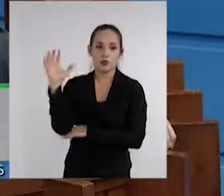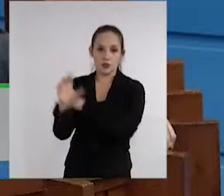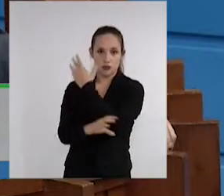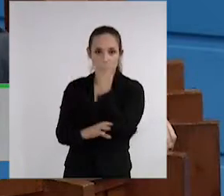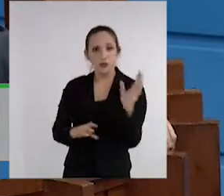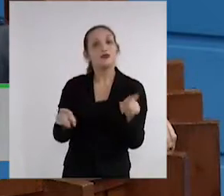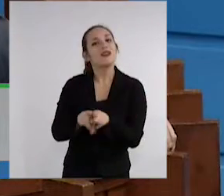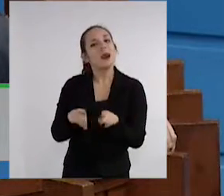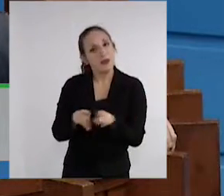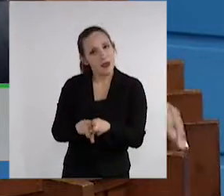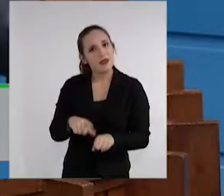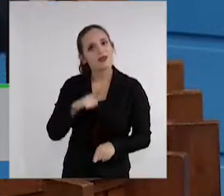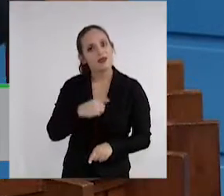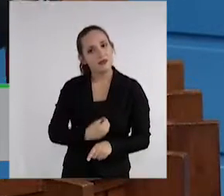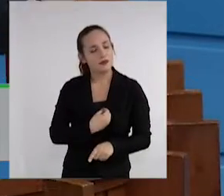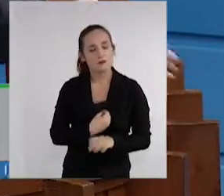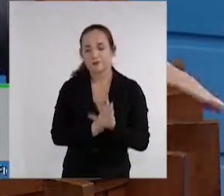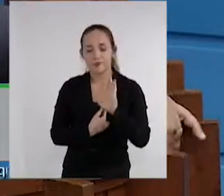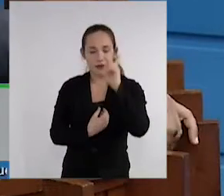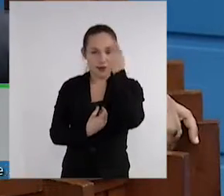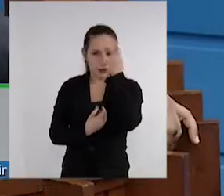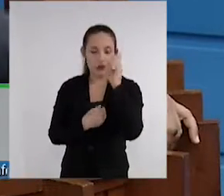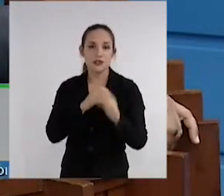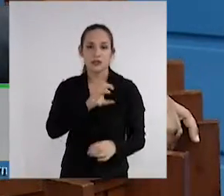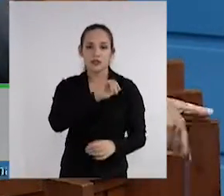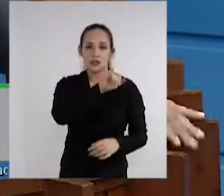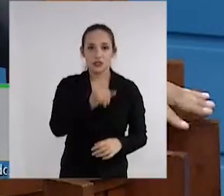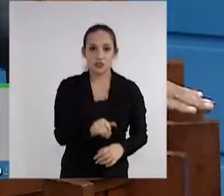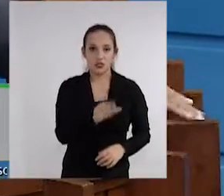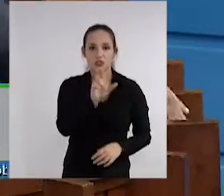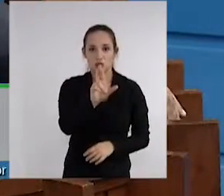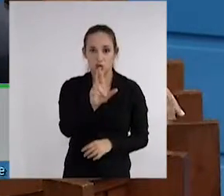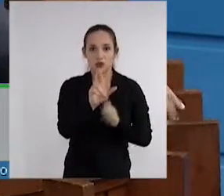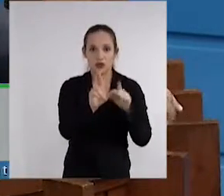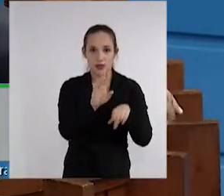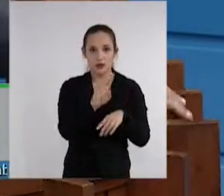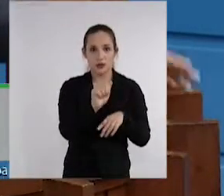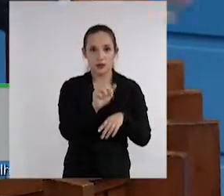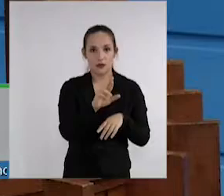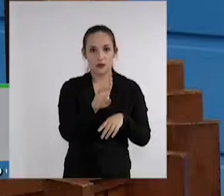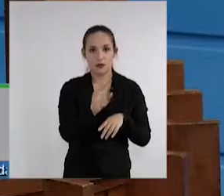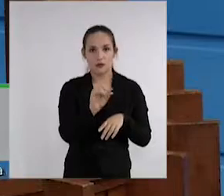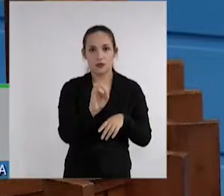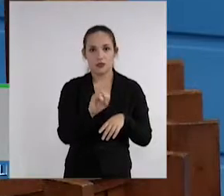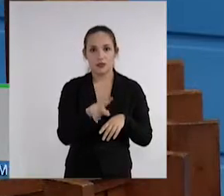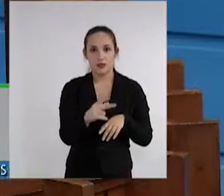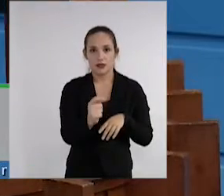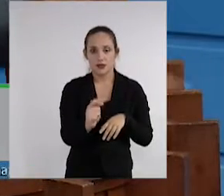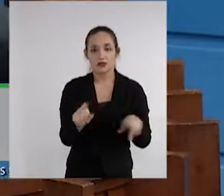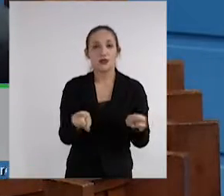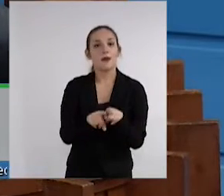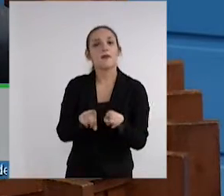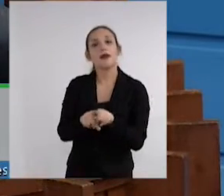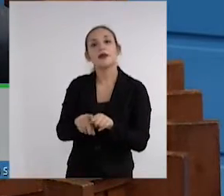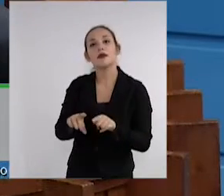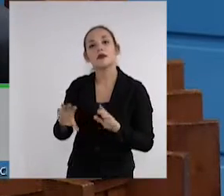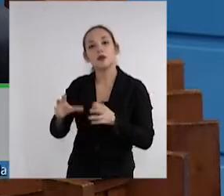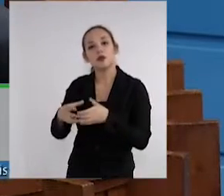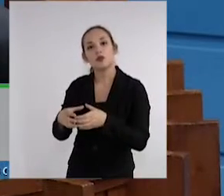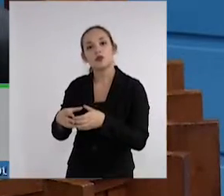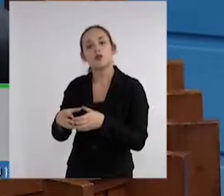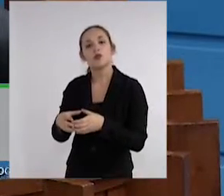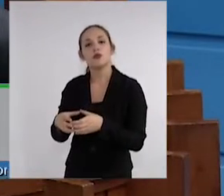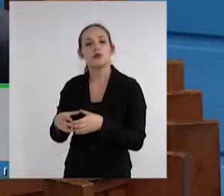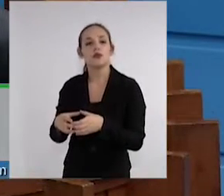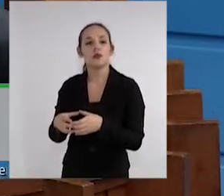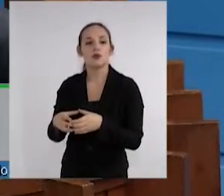possível que esteja presente, da Comissão de Constituição e Justiça, deputado Barbosinha, e os demais deputados, deputado da